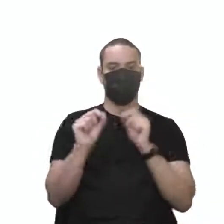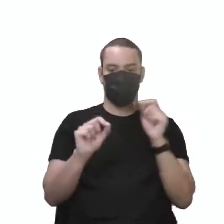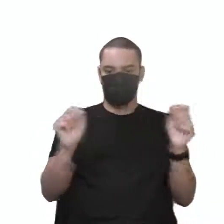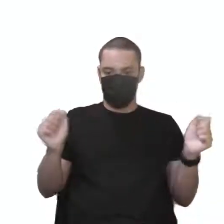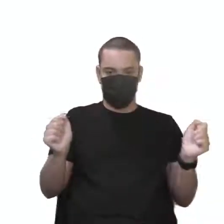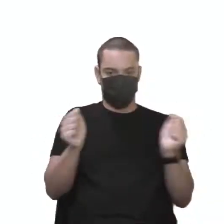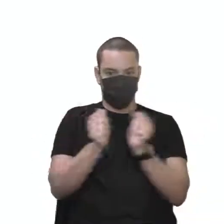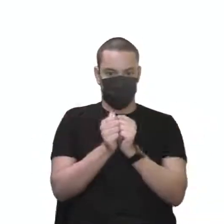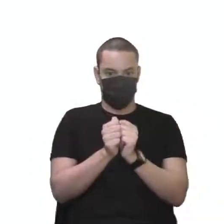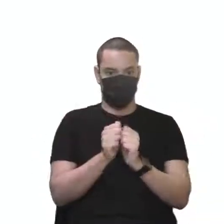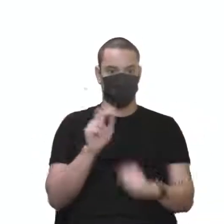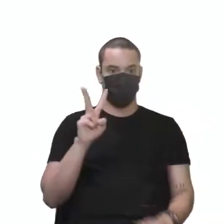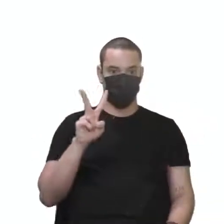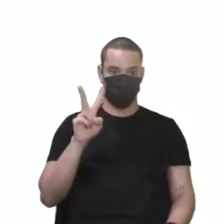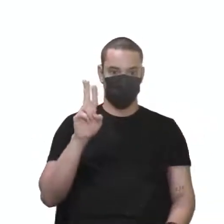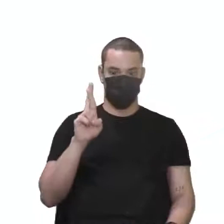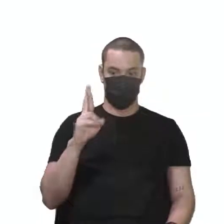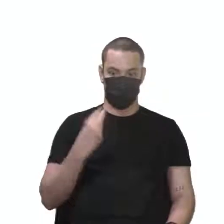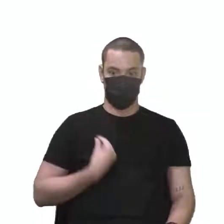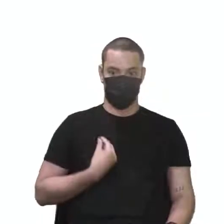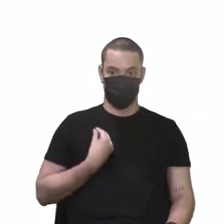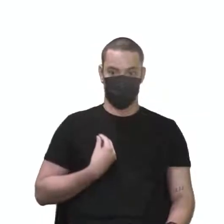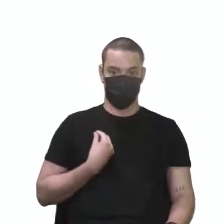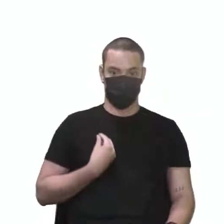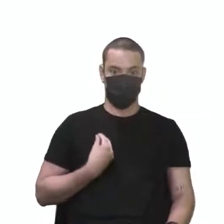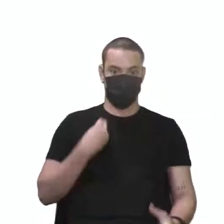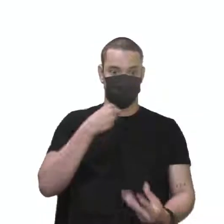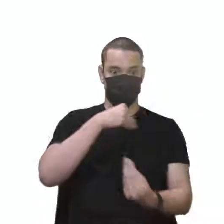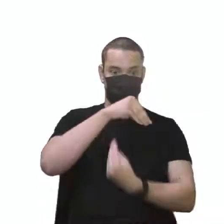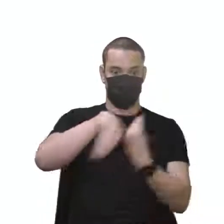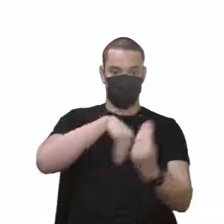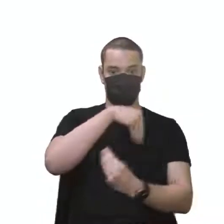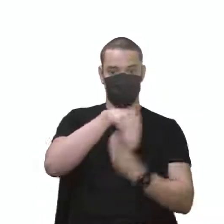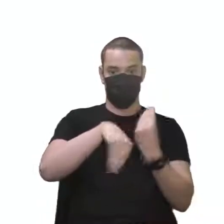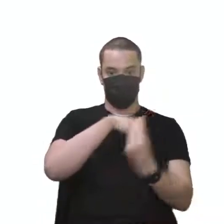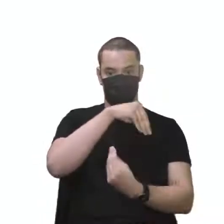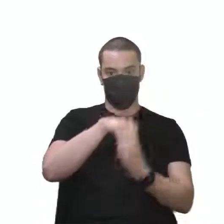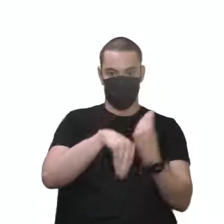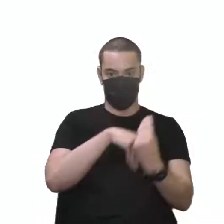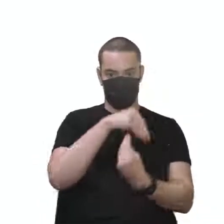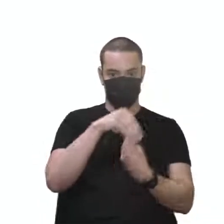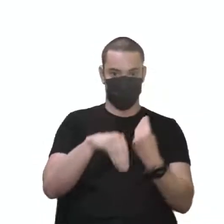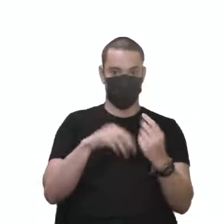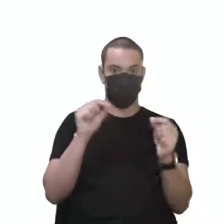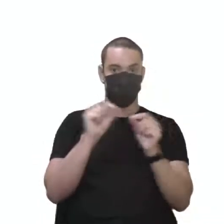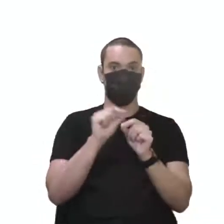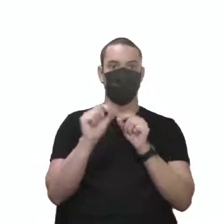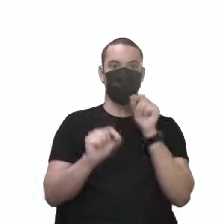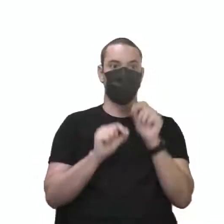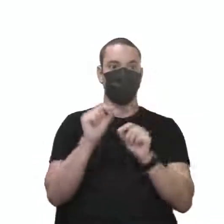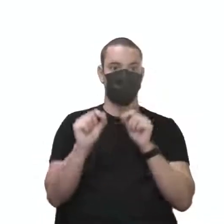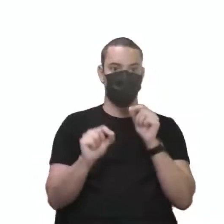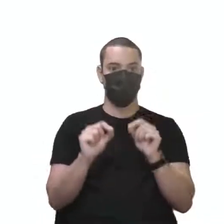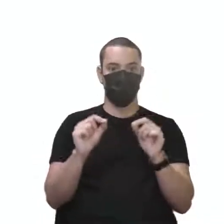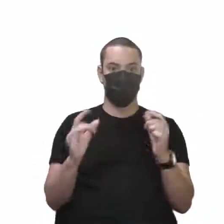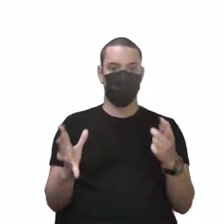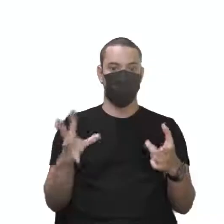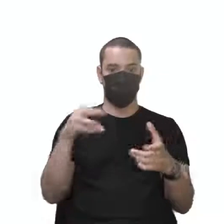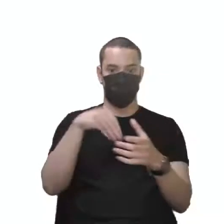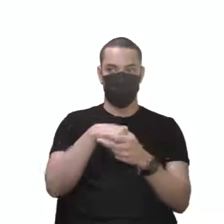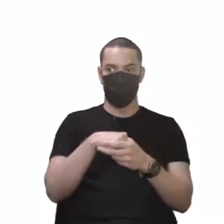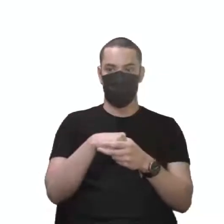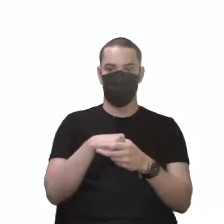juntou com 2R que estavam vivas. Misturaram, fizeram uma misturinha legal. Aí eles